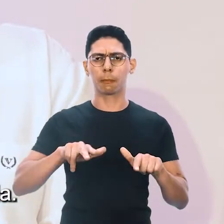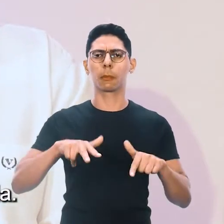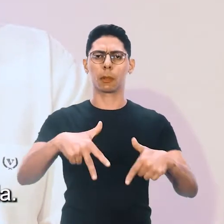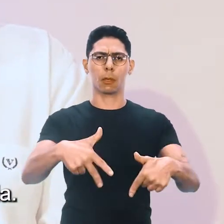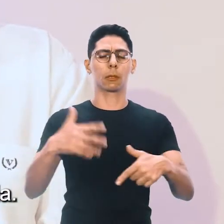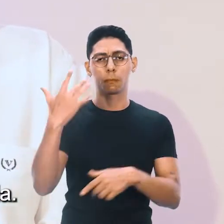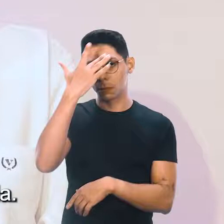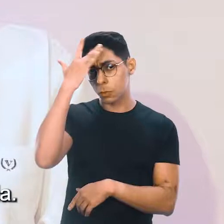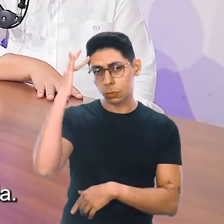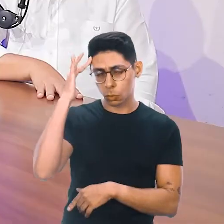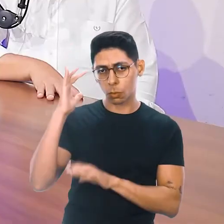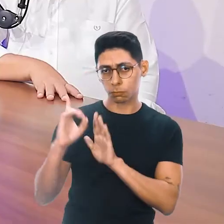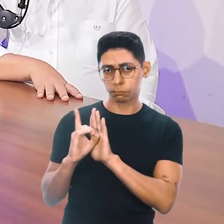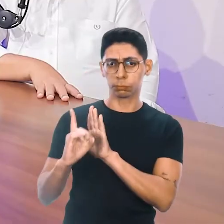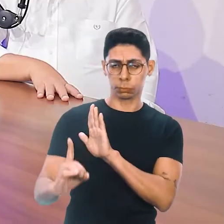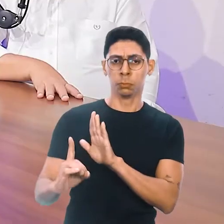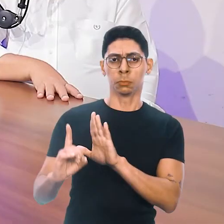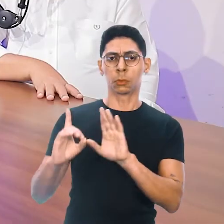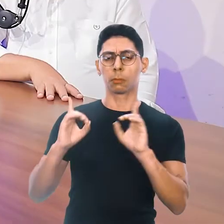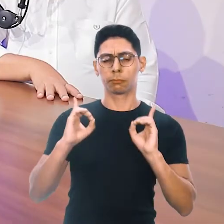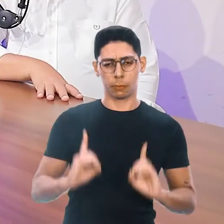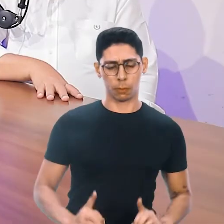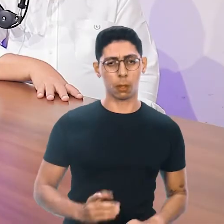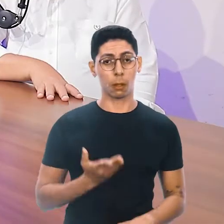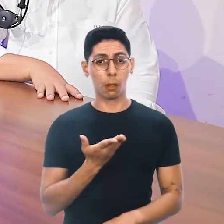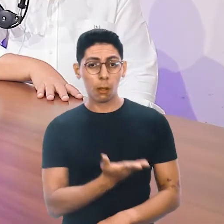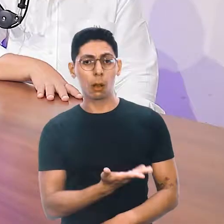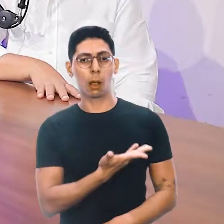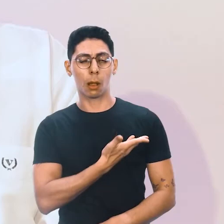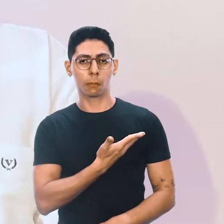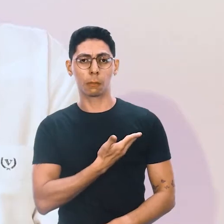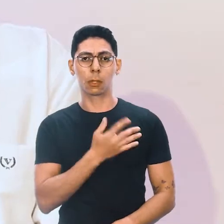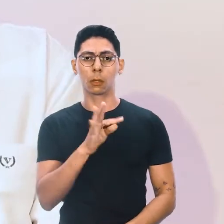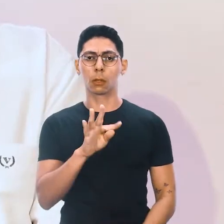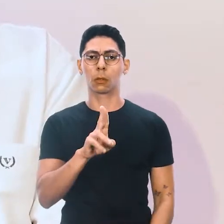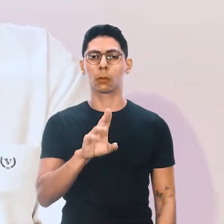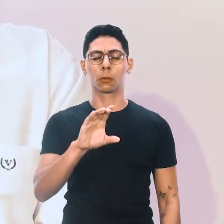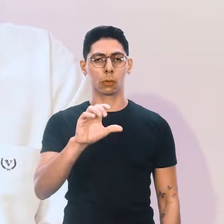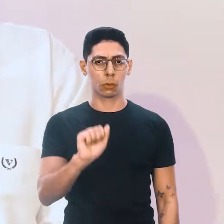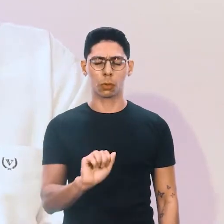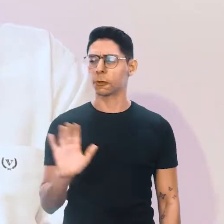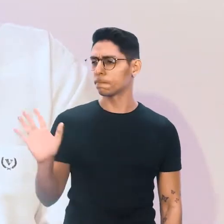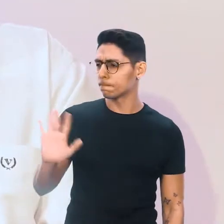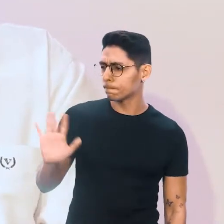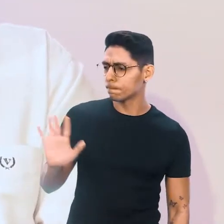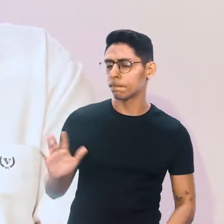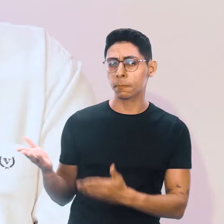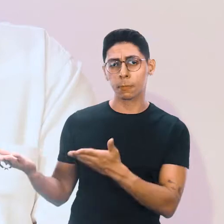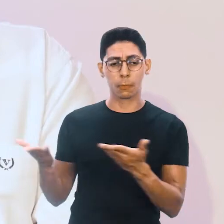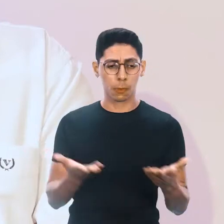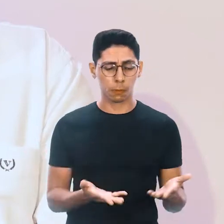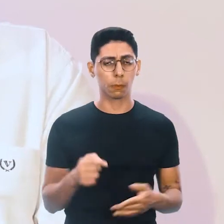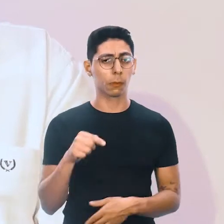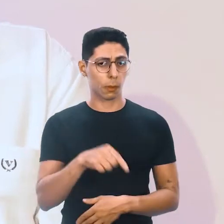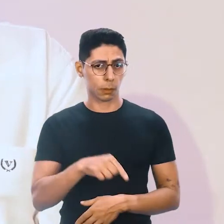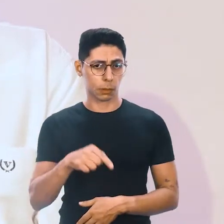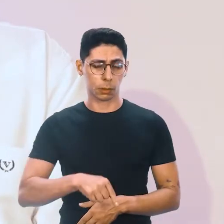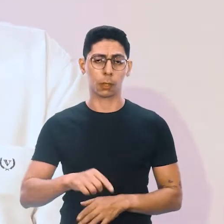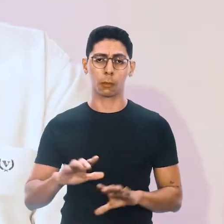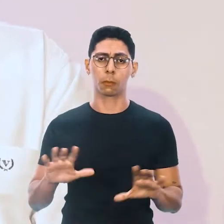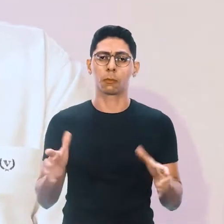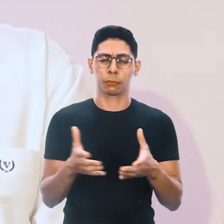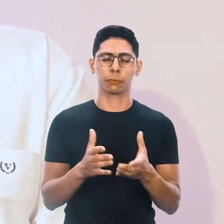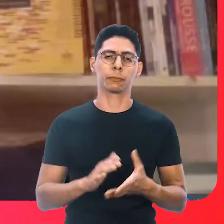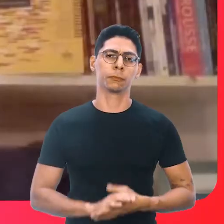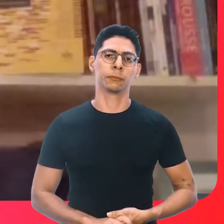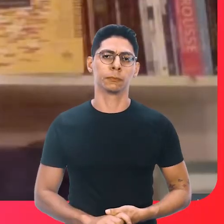das pessoas com deficiência, meu amigo Tuca Munhoz. Olá, Tuca, seja bem-vindo ao Acessos